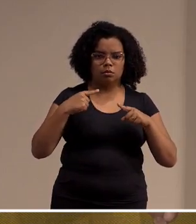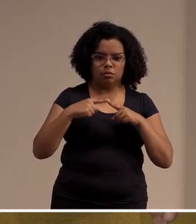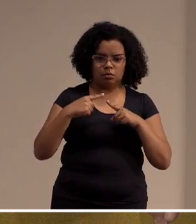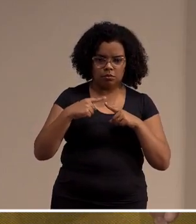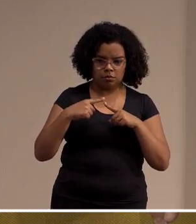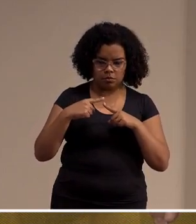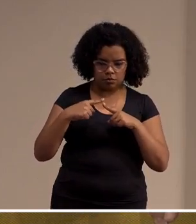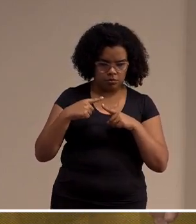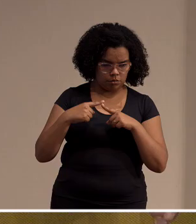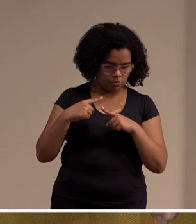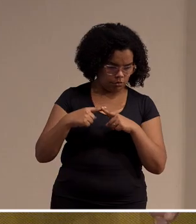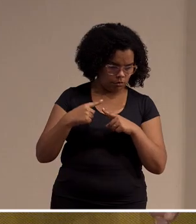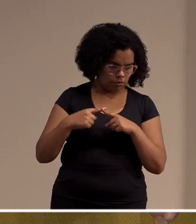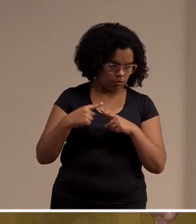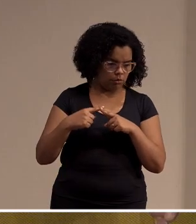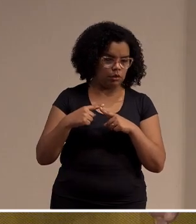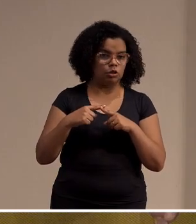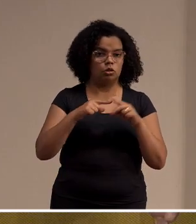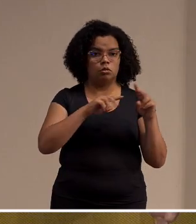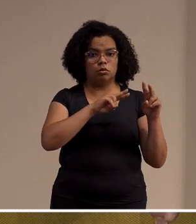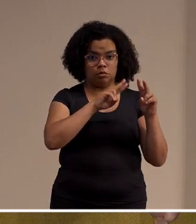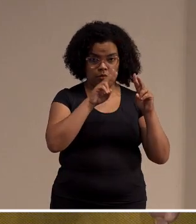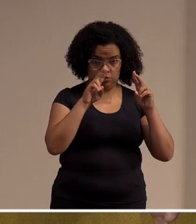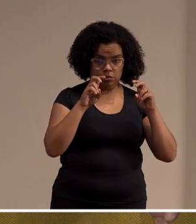cubría Covid como tema principal.